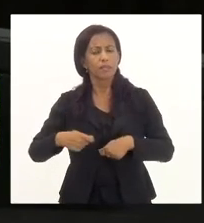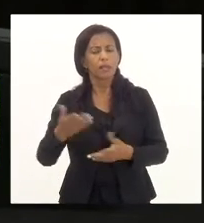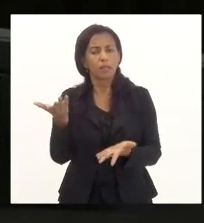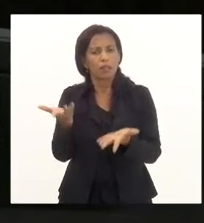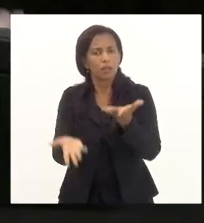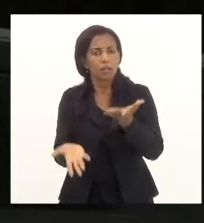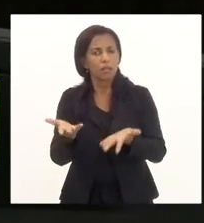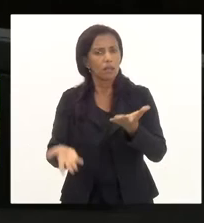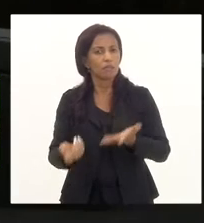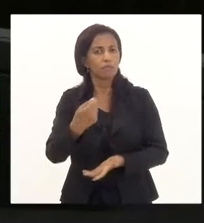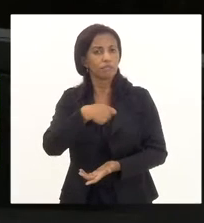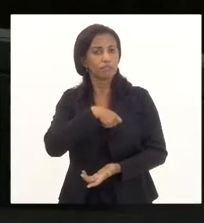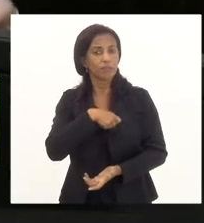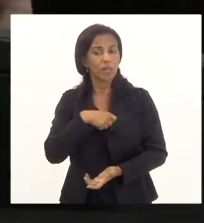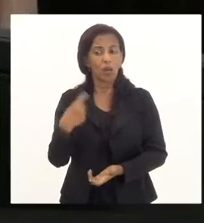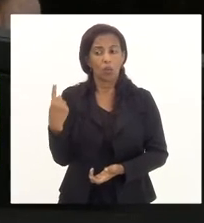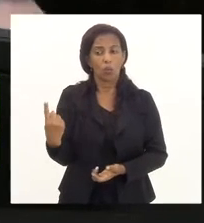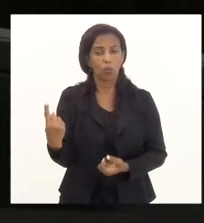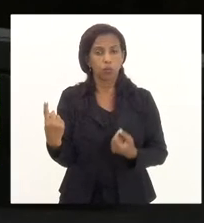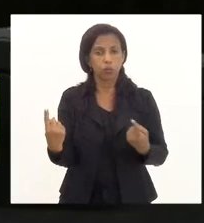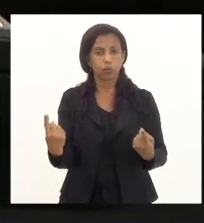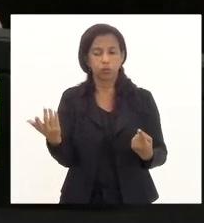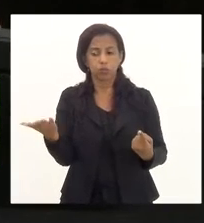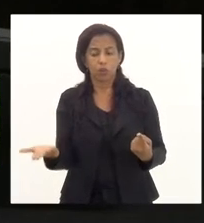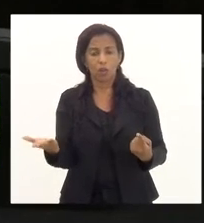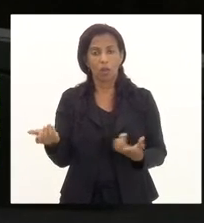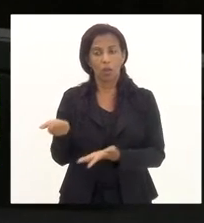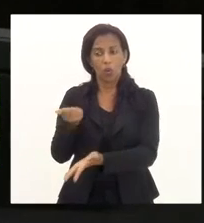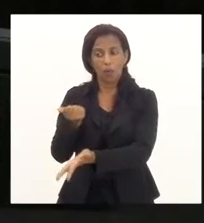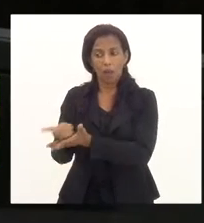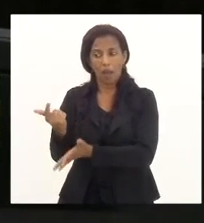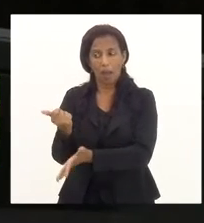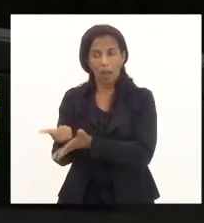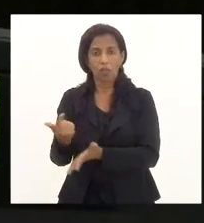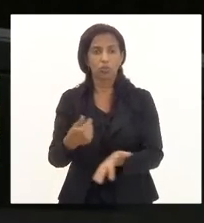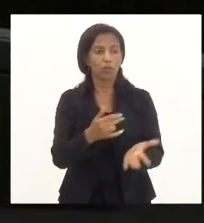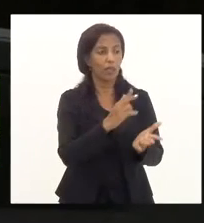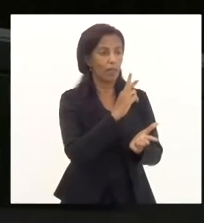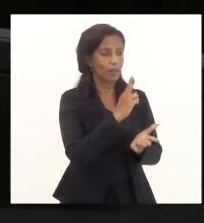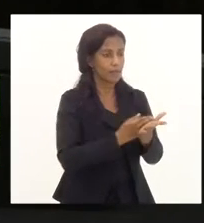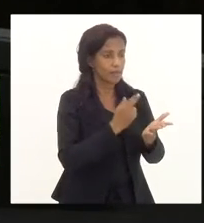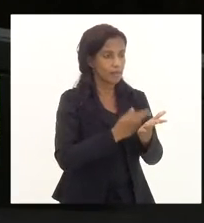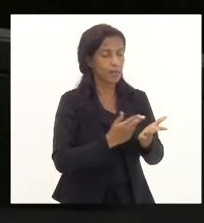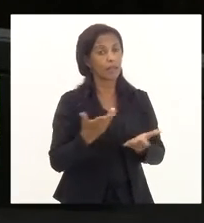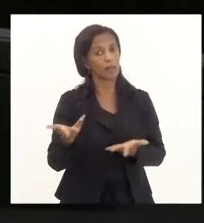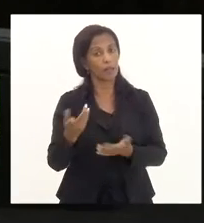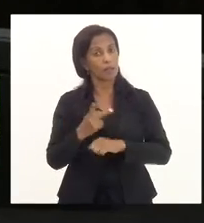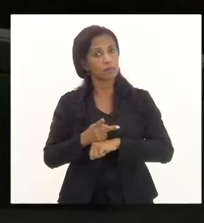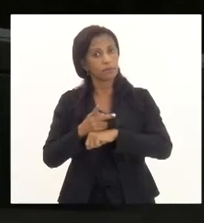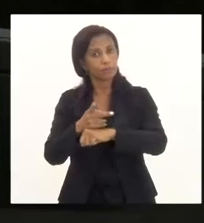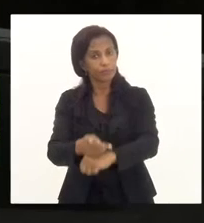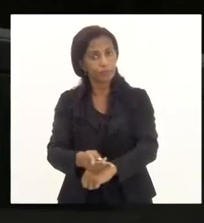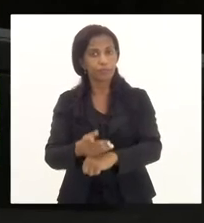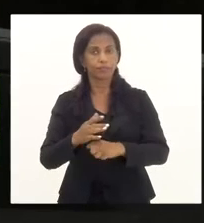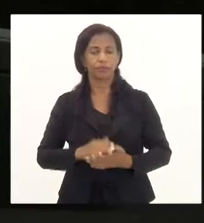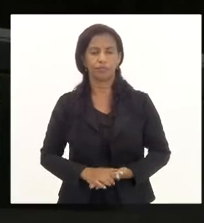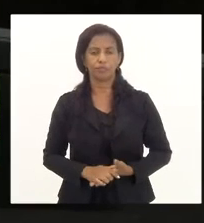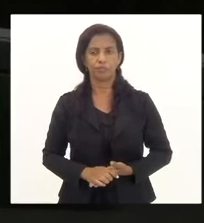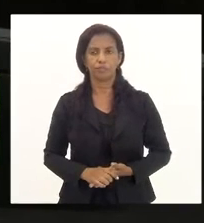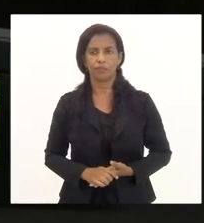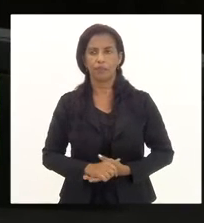equilíbrio fiscal se faz dois lados no lado da despesa e do lado da a e é isso que a gente está buscando acho que